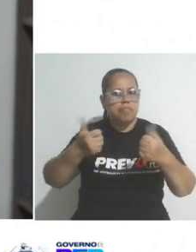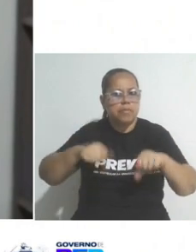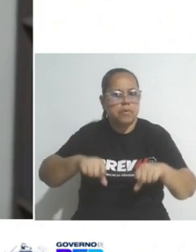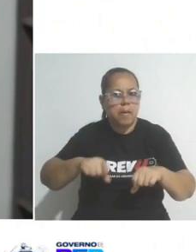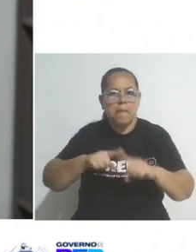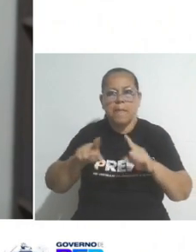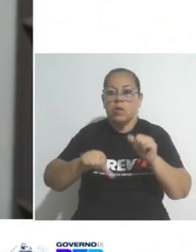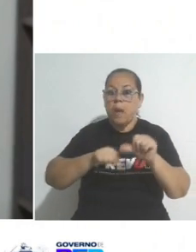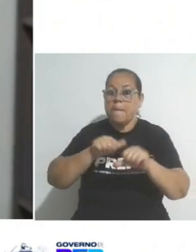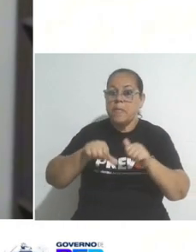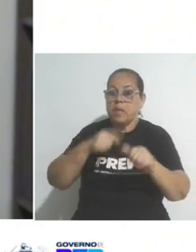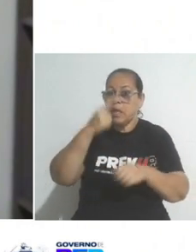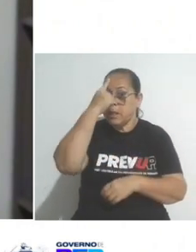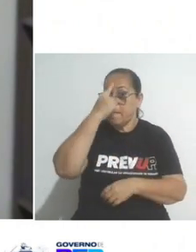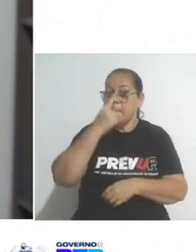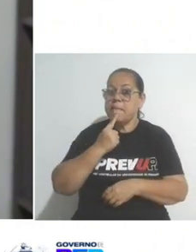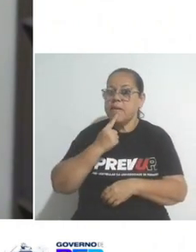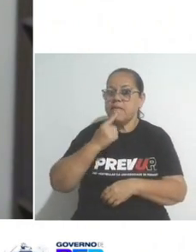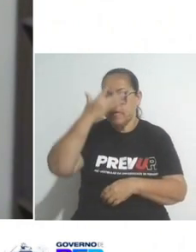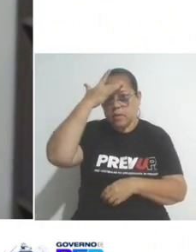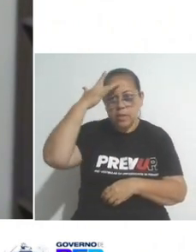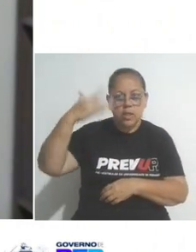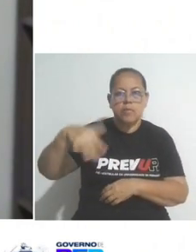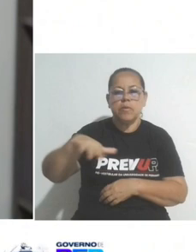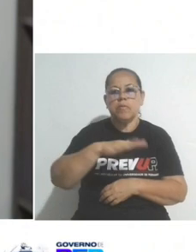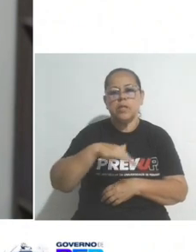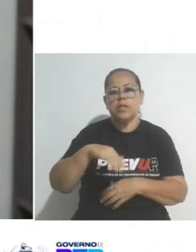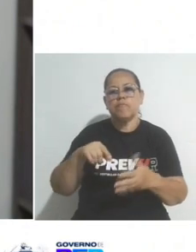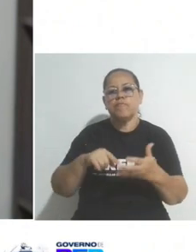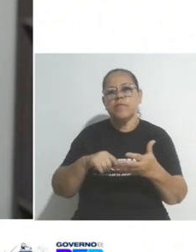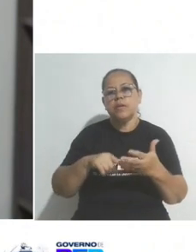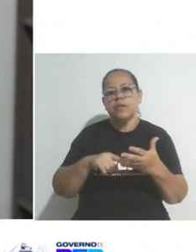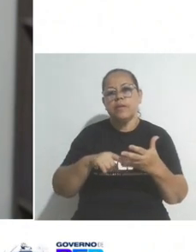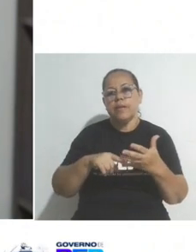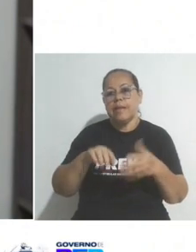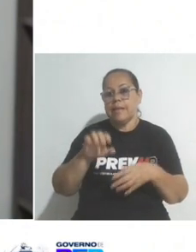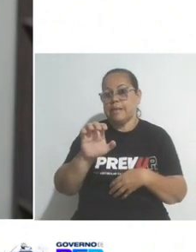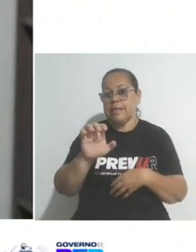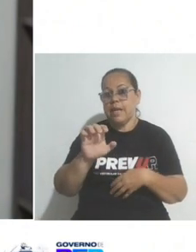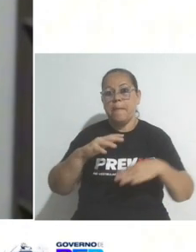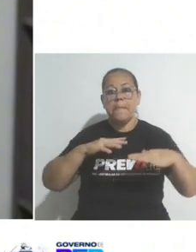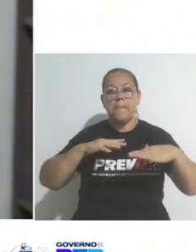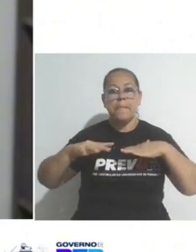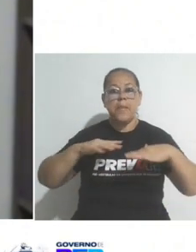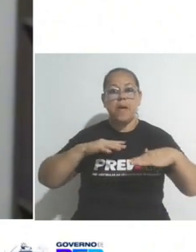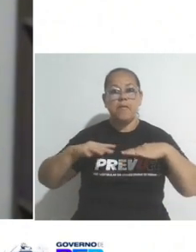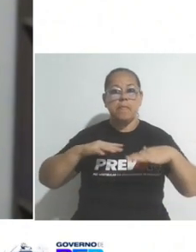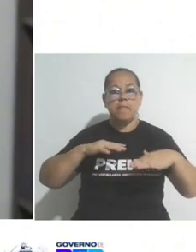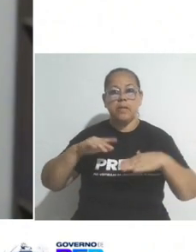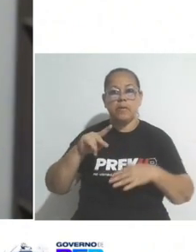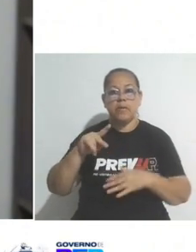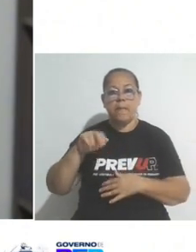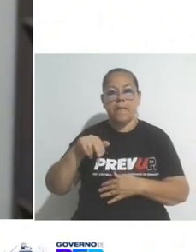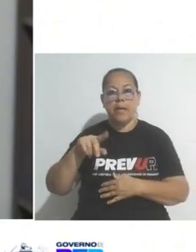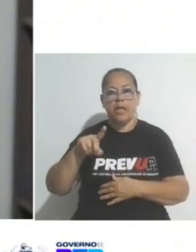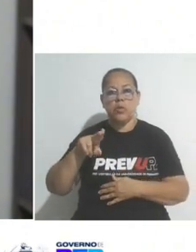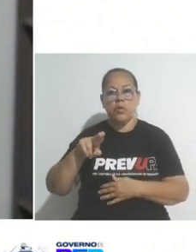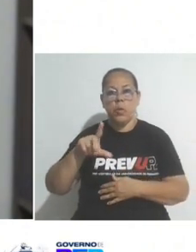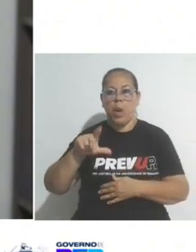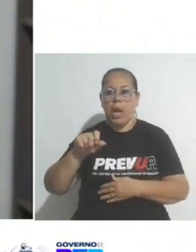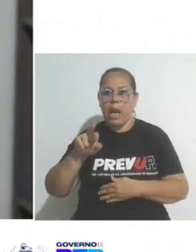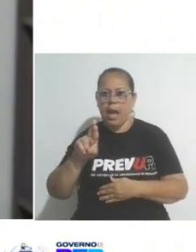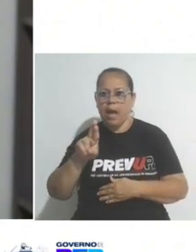estamos falando de uma mudança de perfil da população e por fim na letra E movimentos pendulares movimento